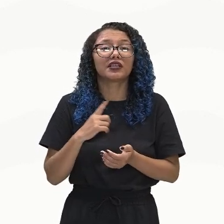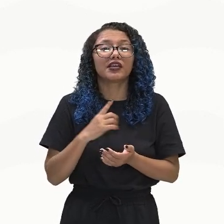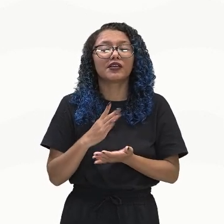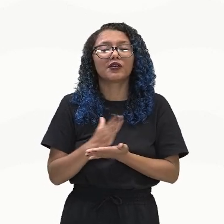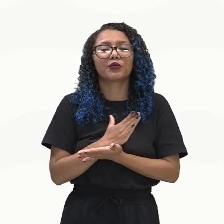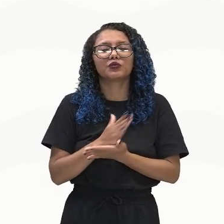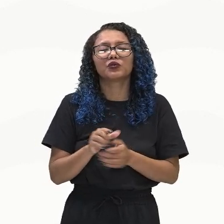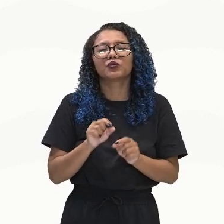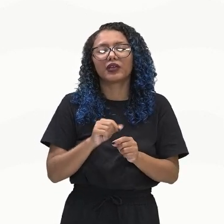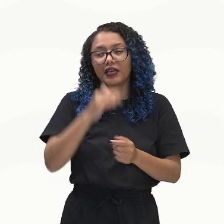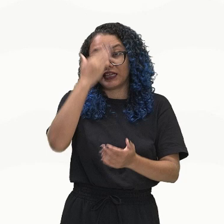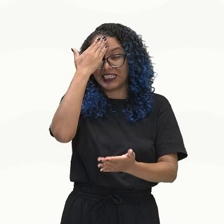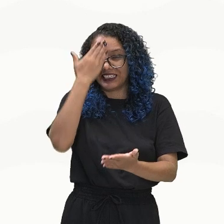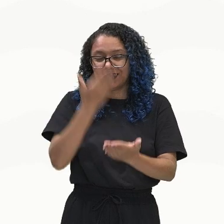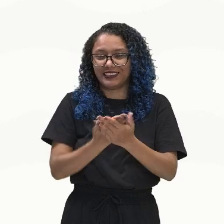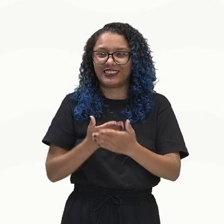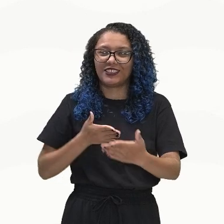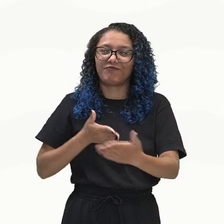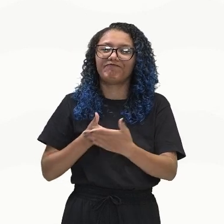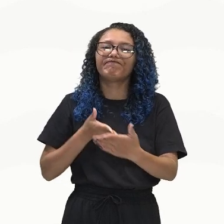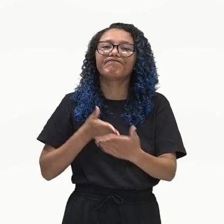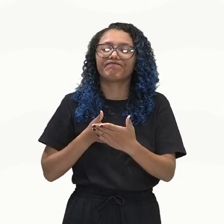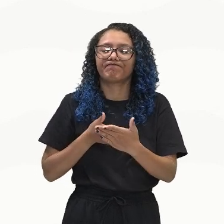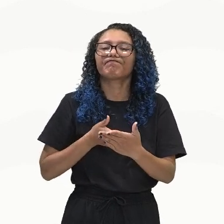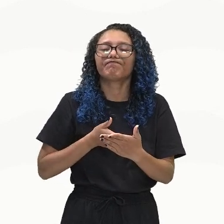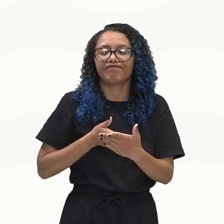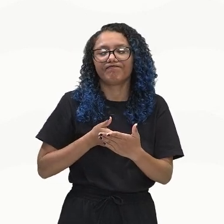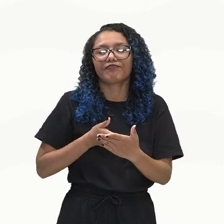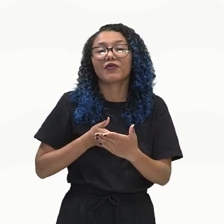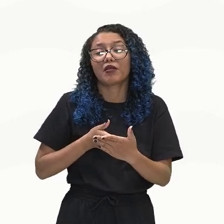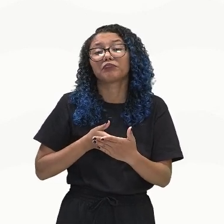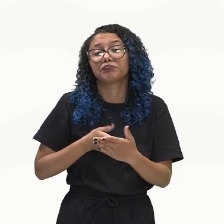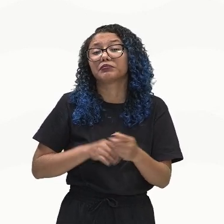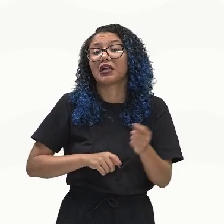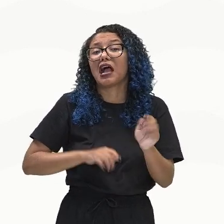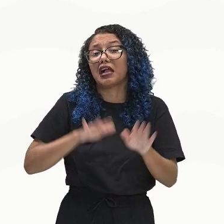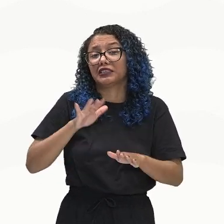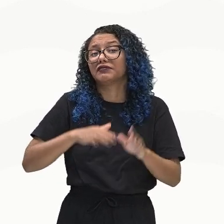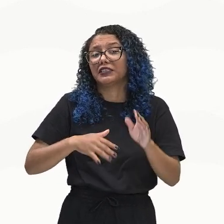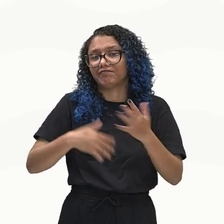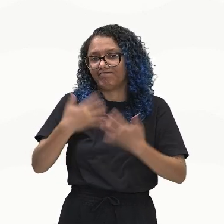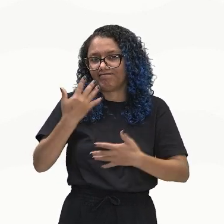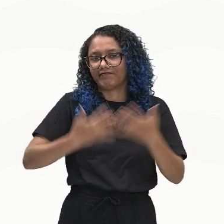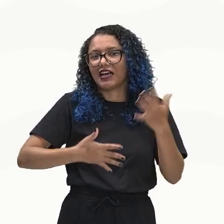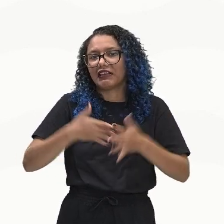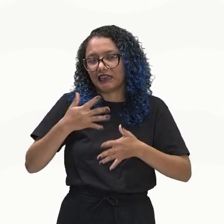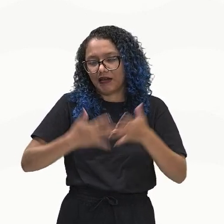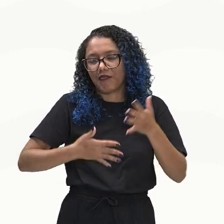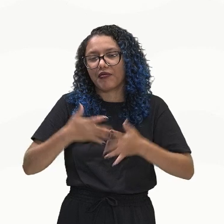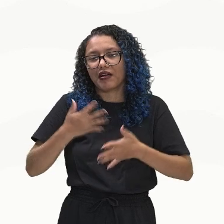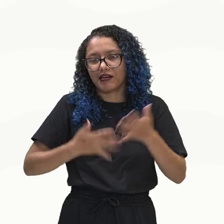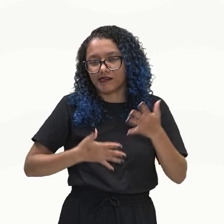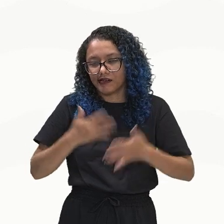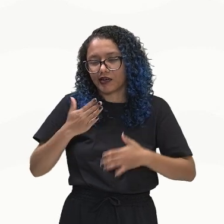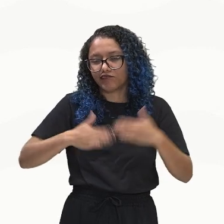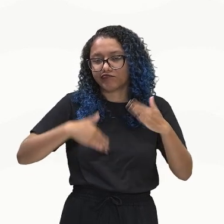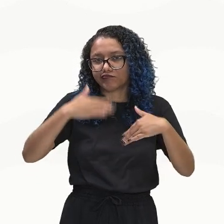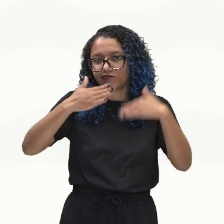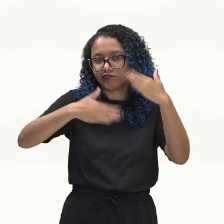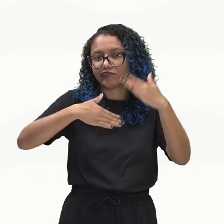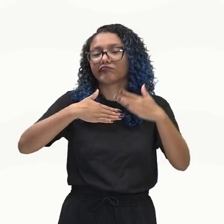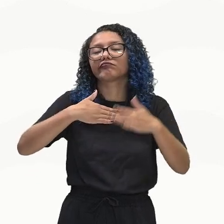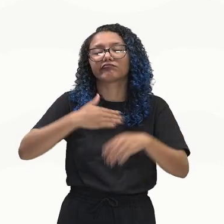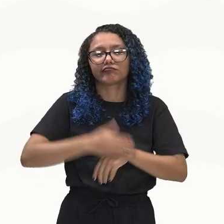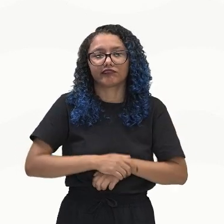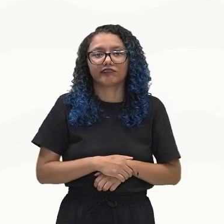Então, crenças limitantes podem nos atrapalhar nesse processo, né, de construção de um